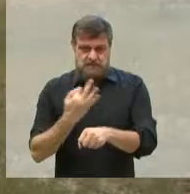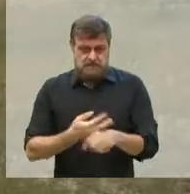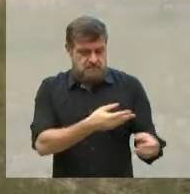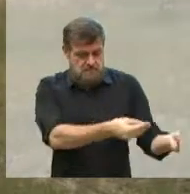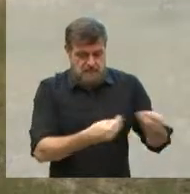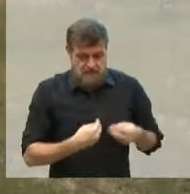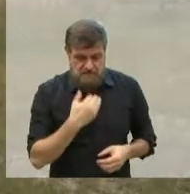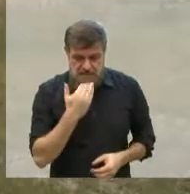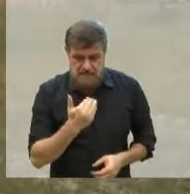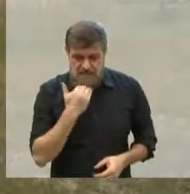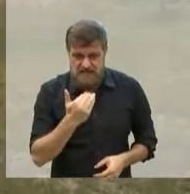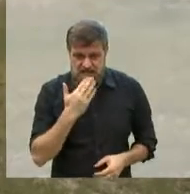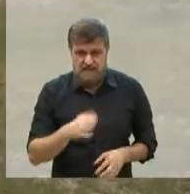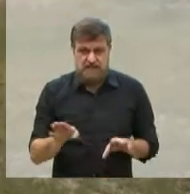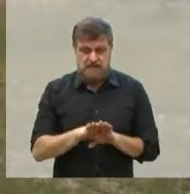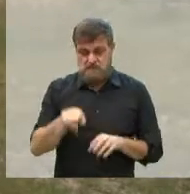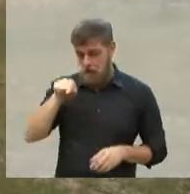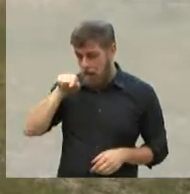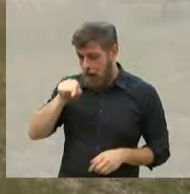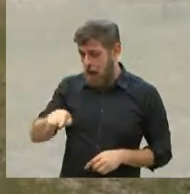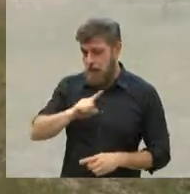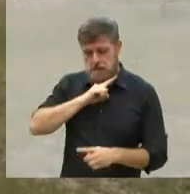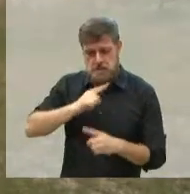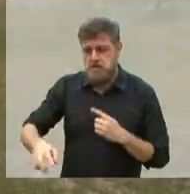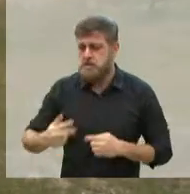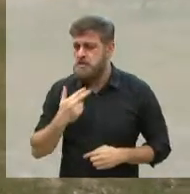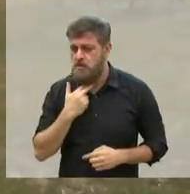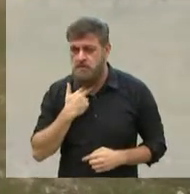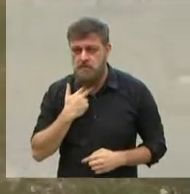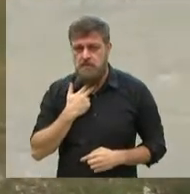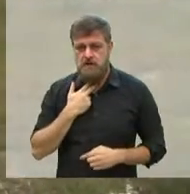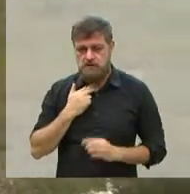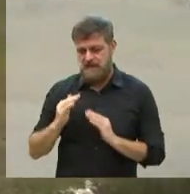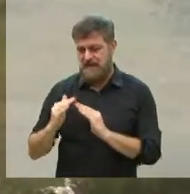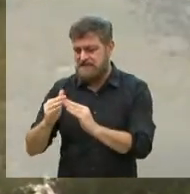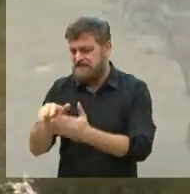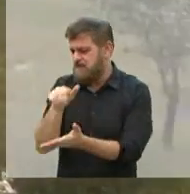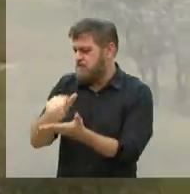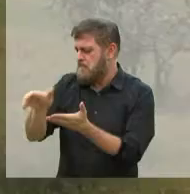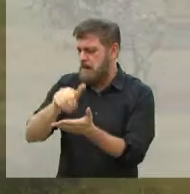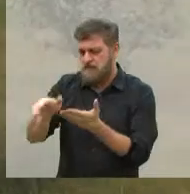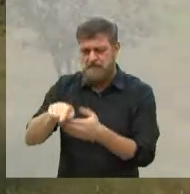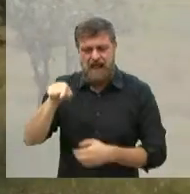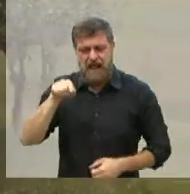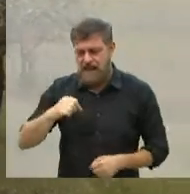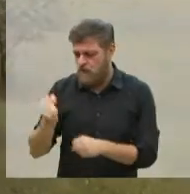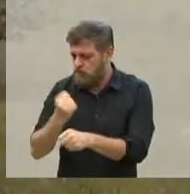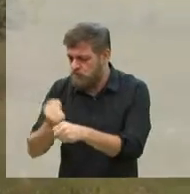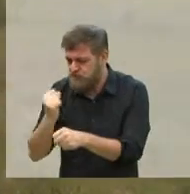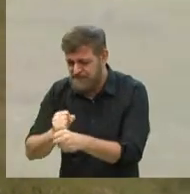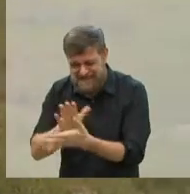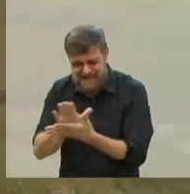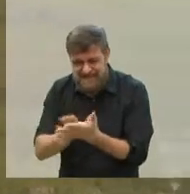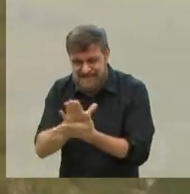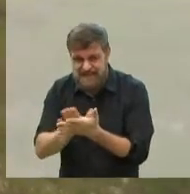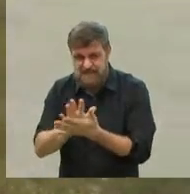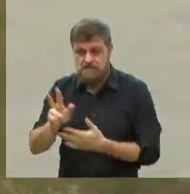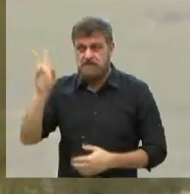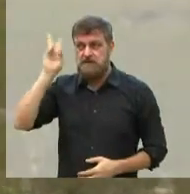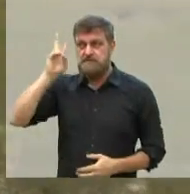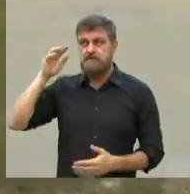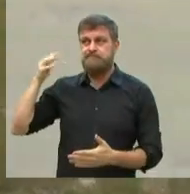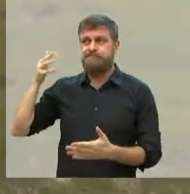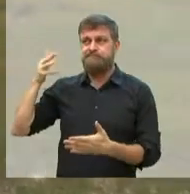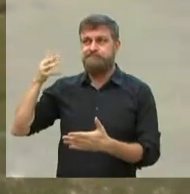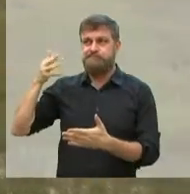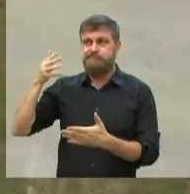davam, e aquela visão de que Campo Belo será desapropriado, lá não dá para fazer nada. E foi essa história. E a lei de